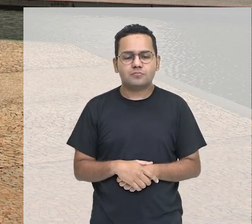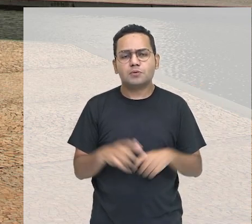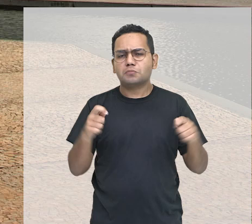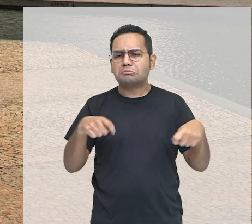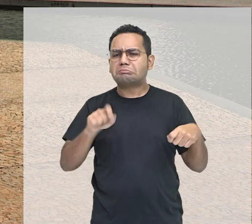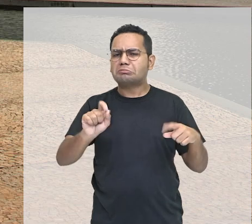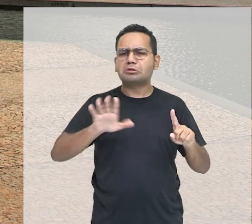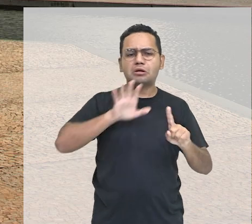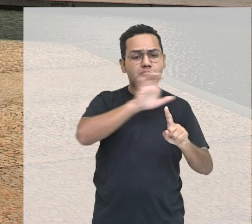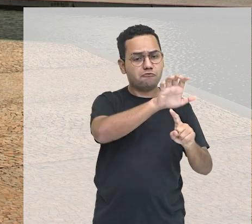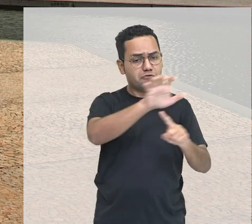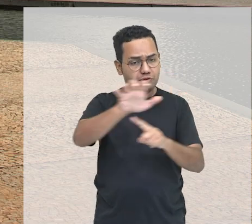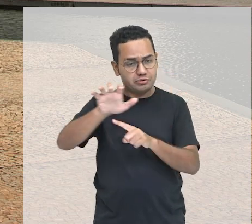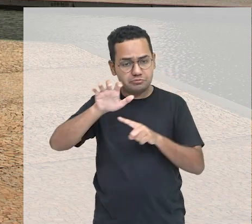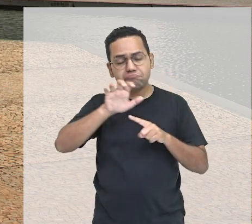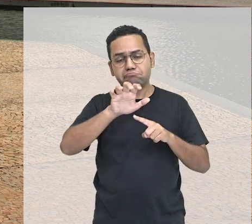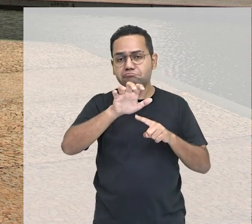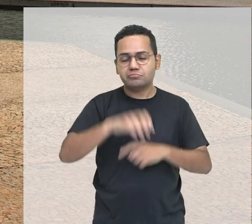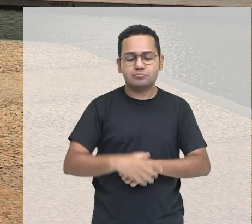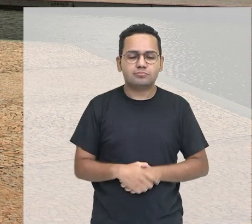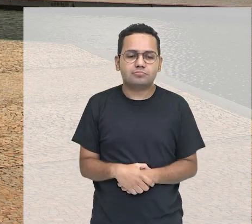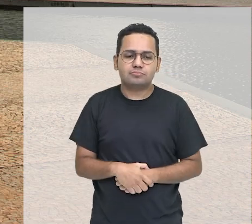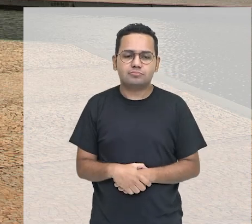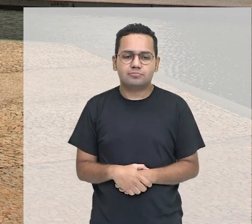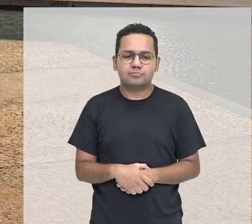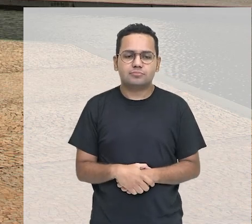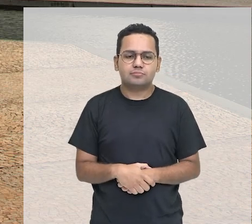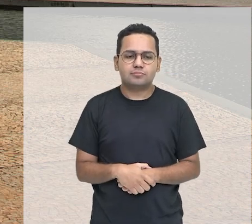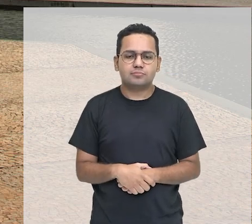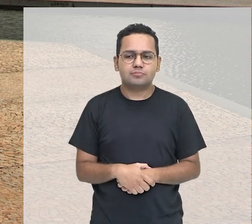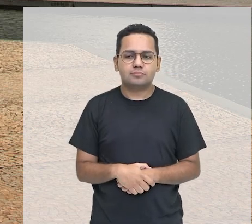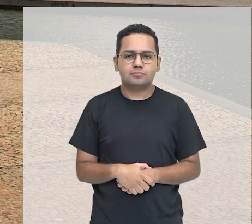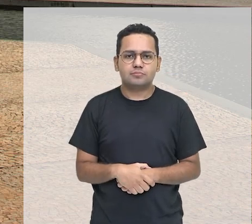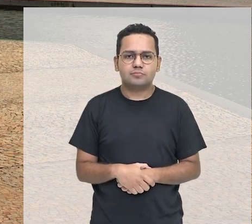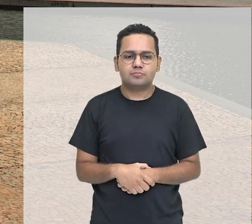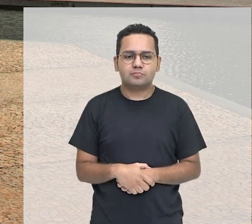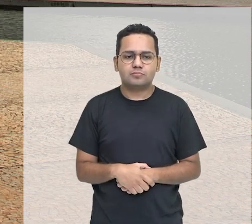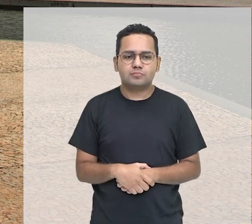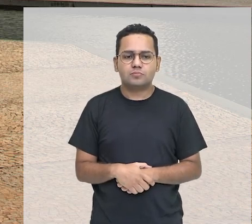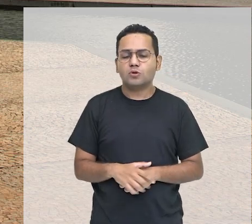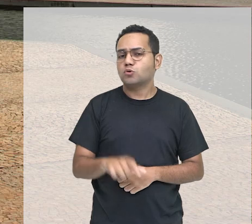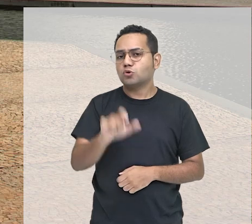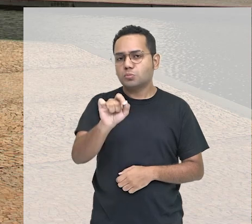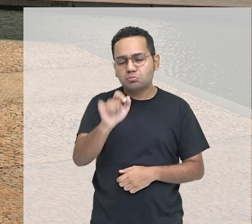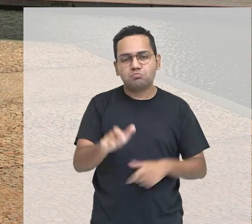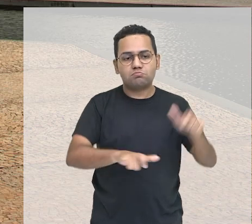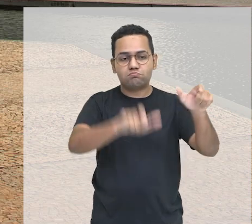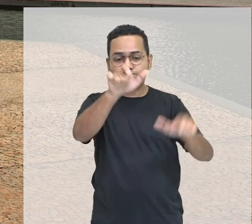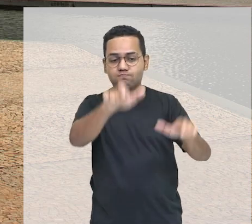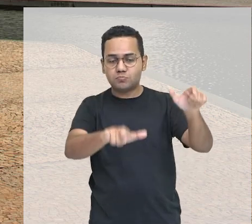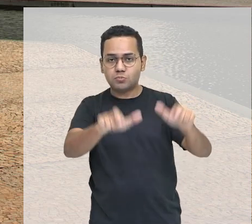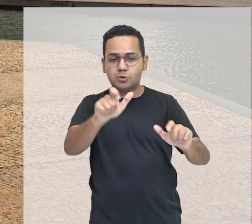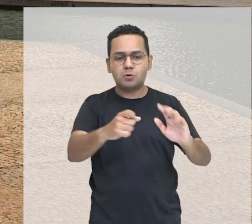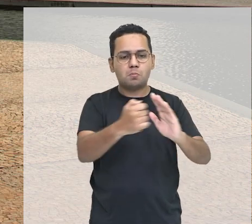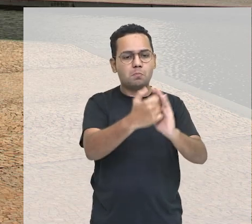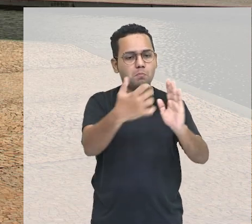a possibilidade de exercer influência sobre a conduta de outros